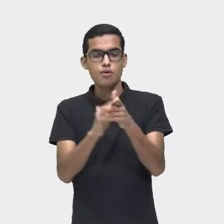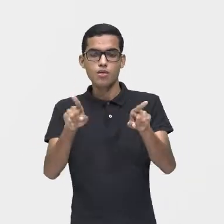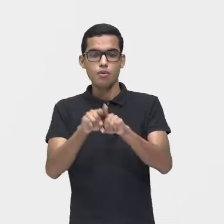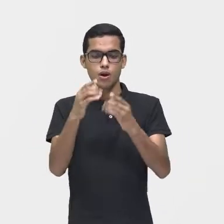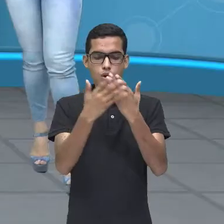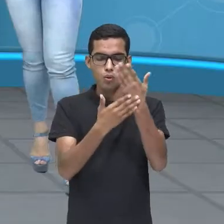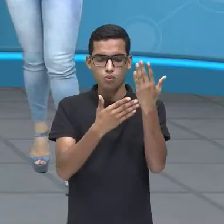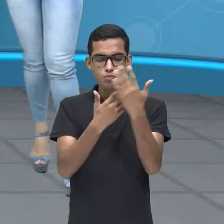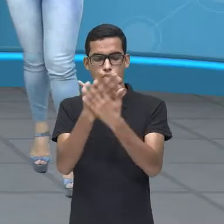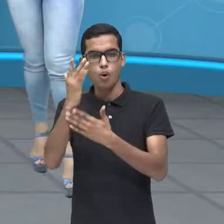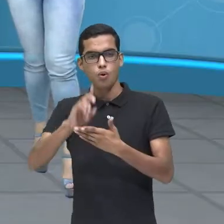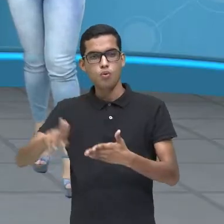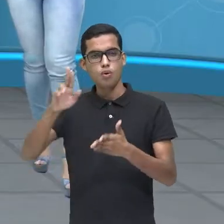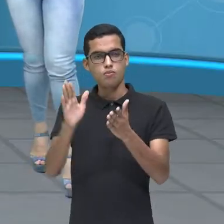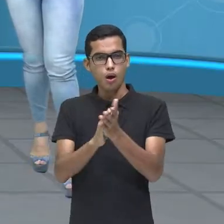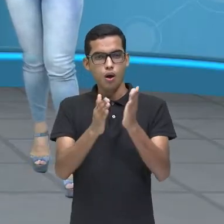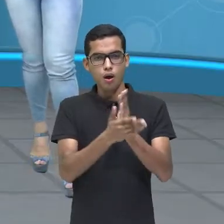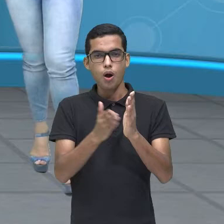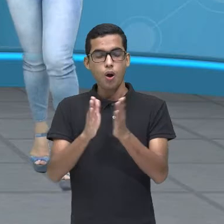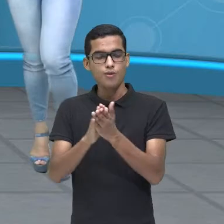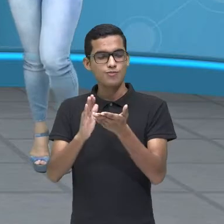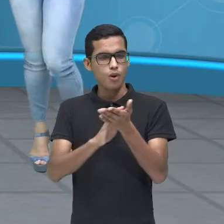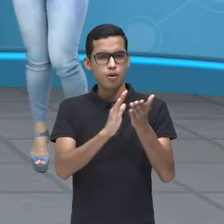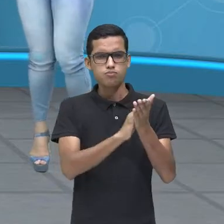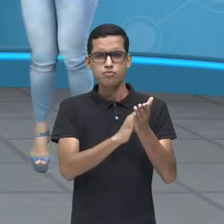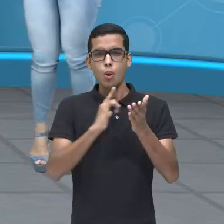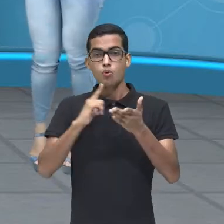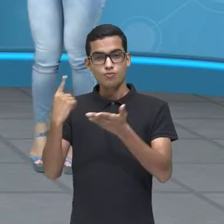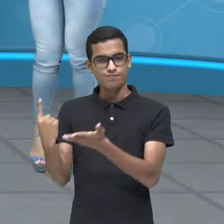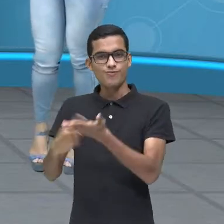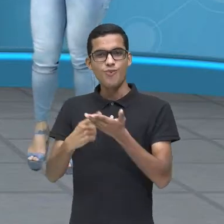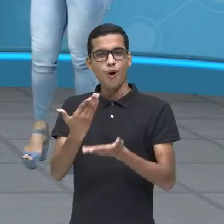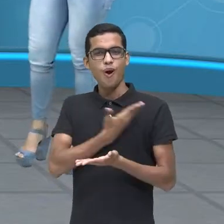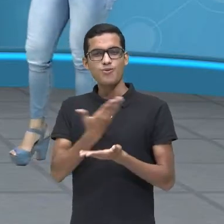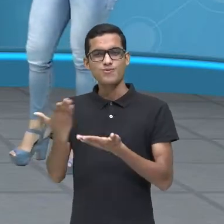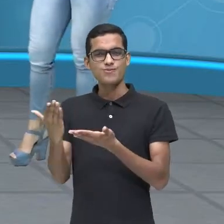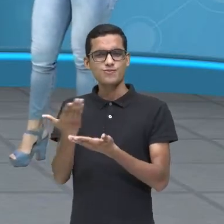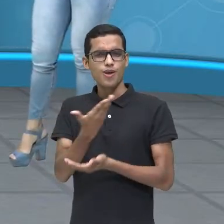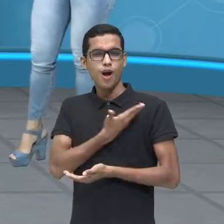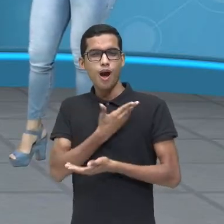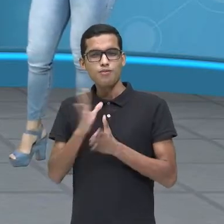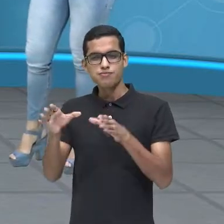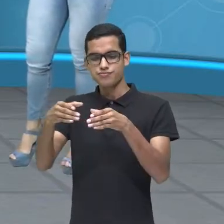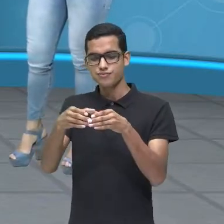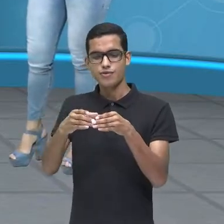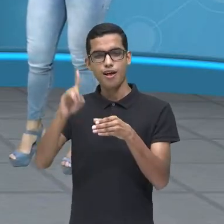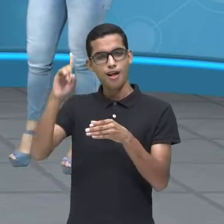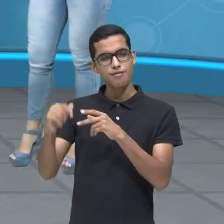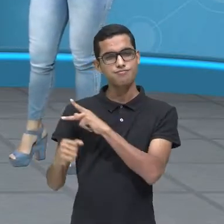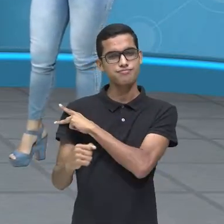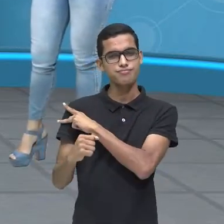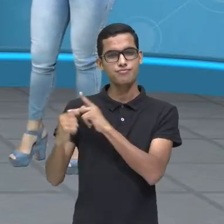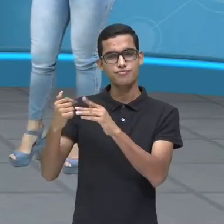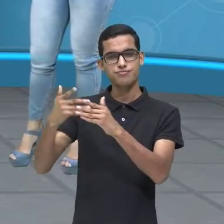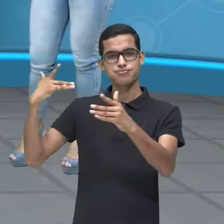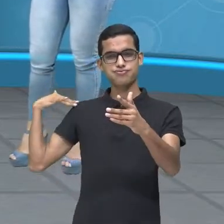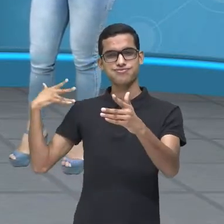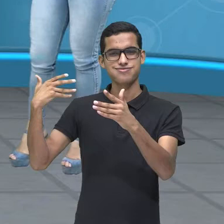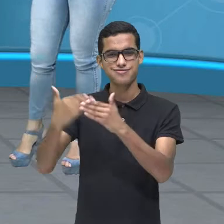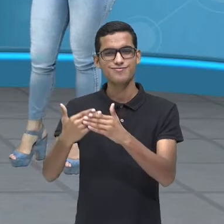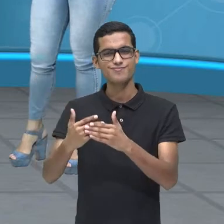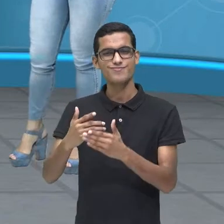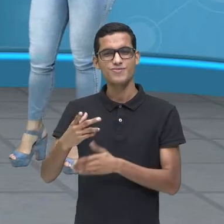nós convidamos alguns amigos nossos lá da pré-história e olha só, a gente está vendo aqui que eles começaram a